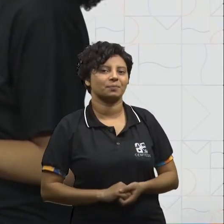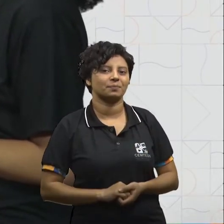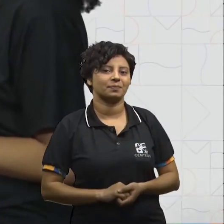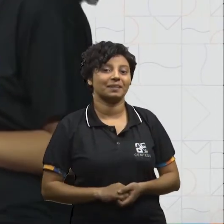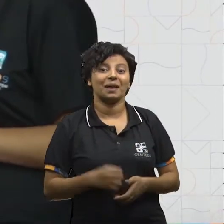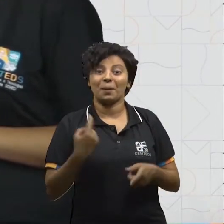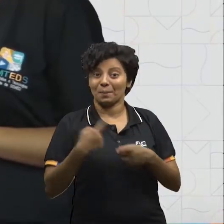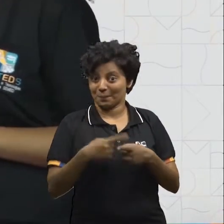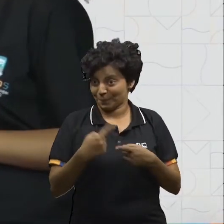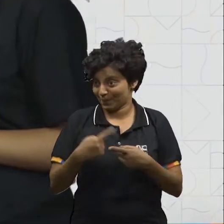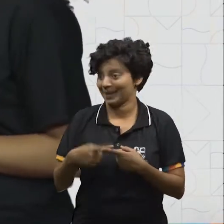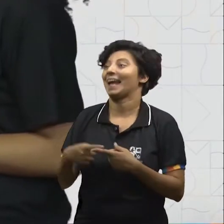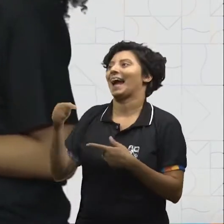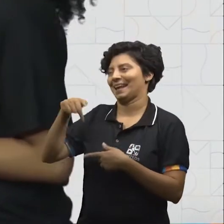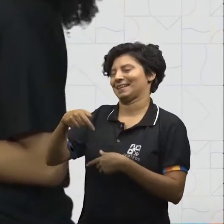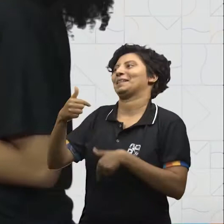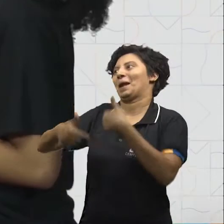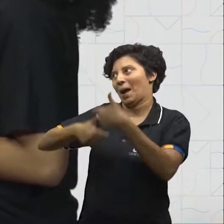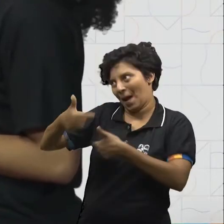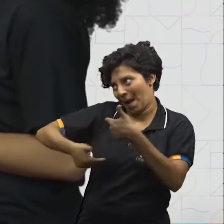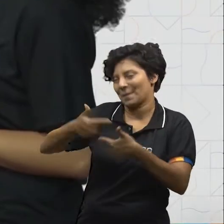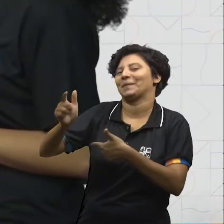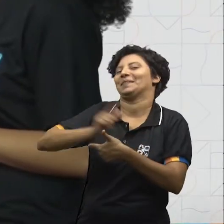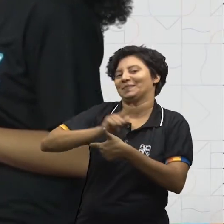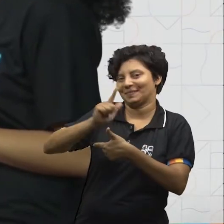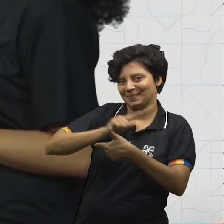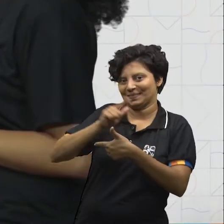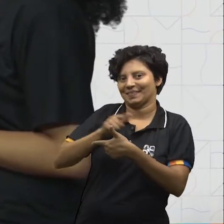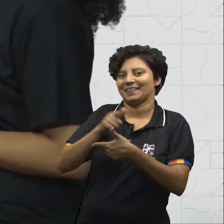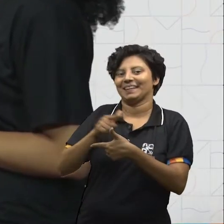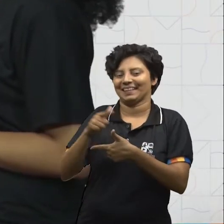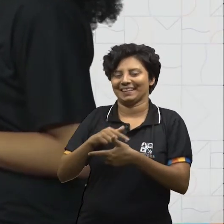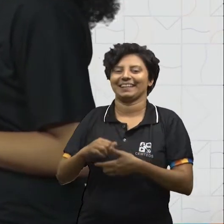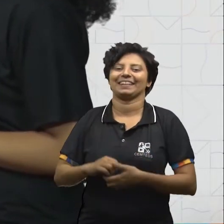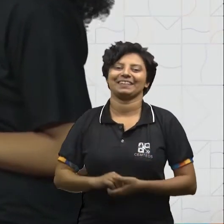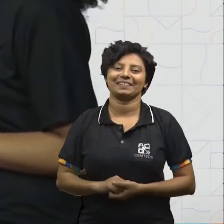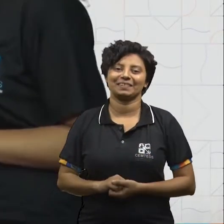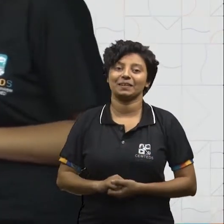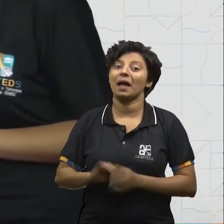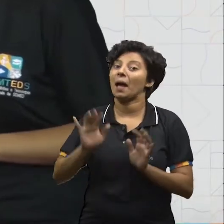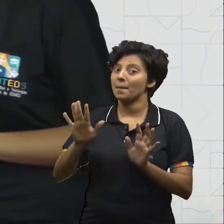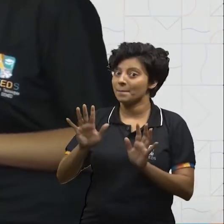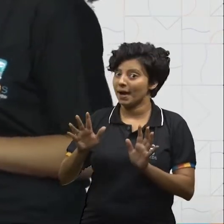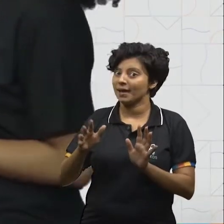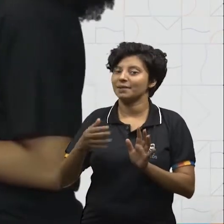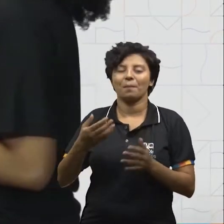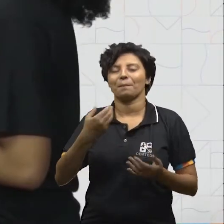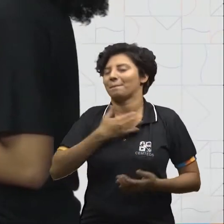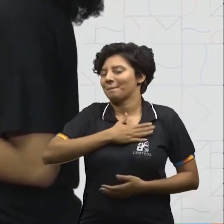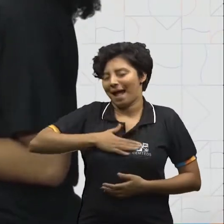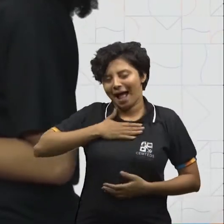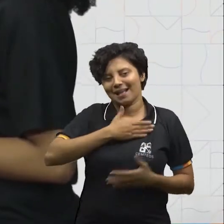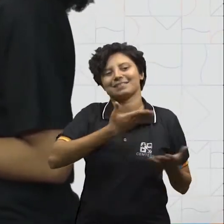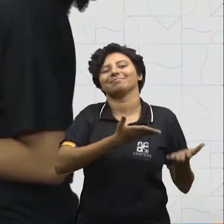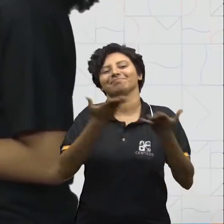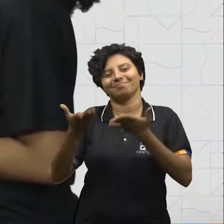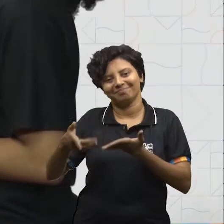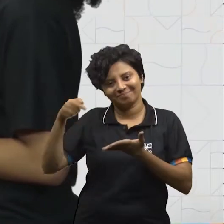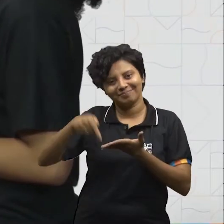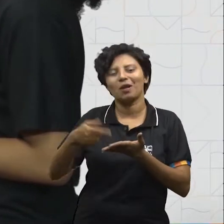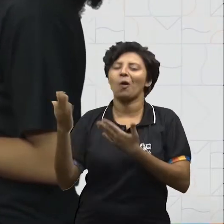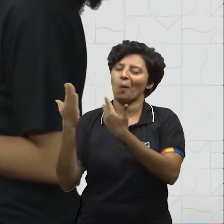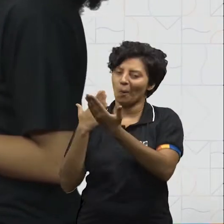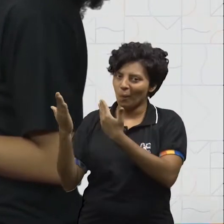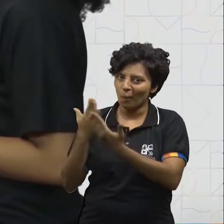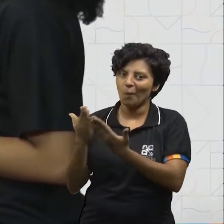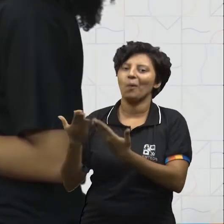Pouco curto, né? Porque as demandas aqui são exatamente aquela coisa, a agenda se torna pequena. Mas é sempre um prazer estar aqui,